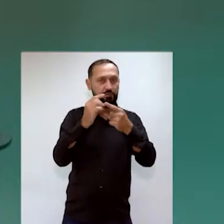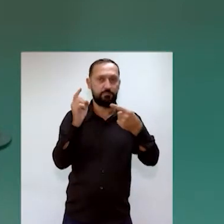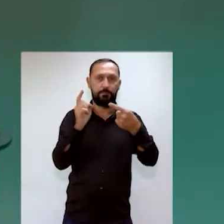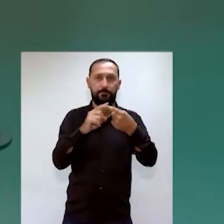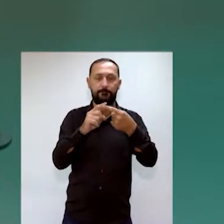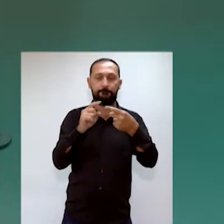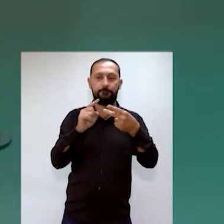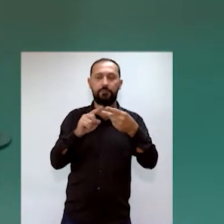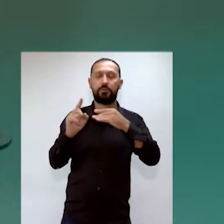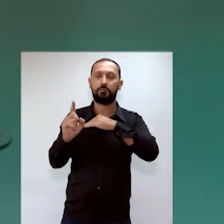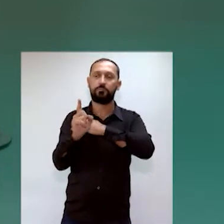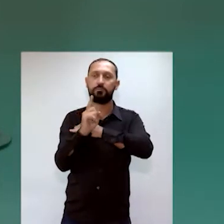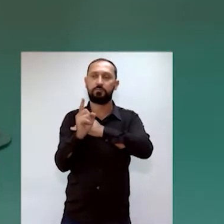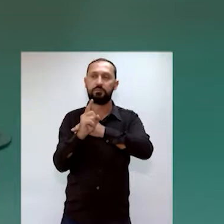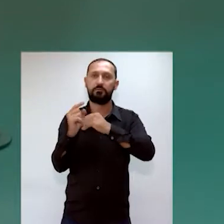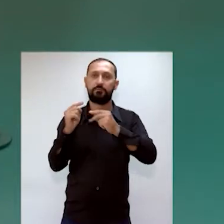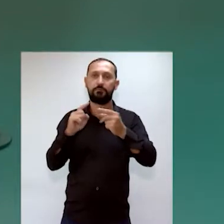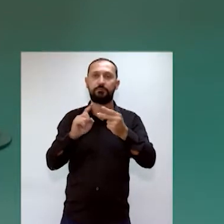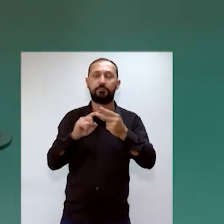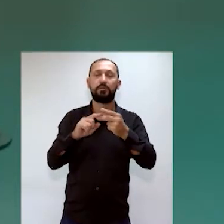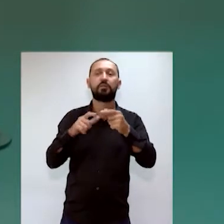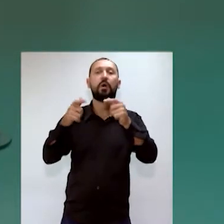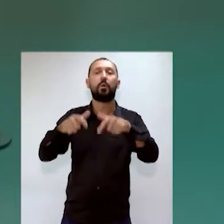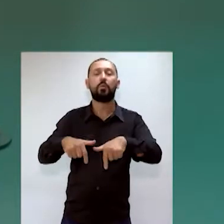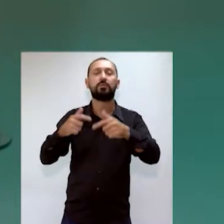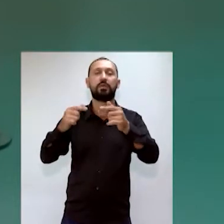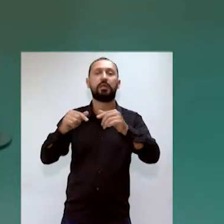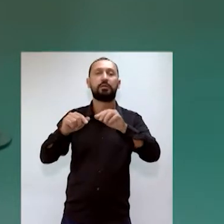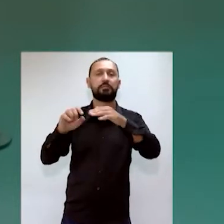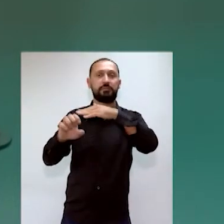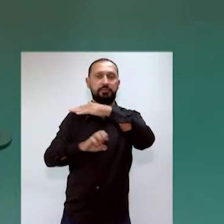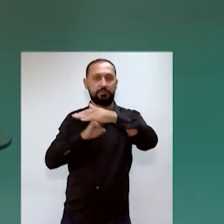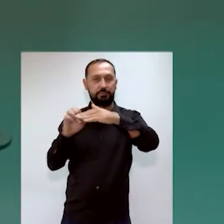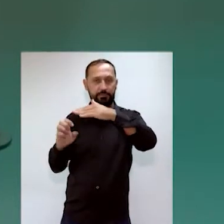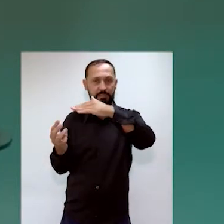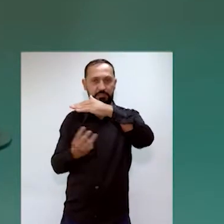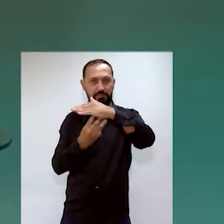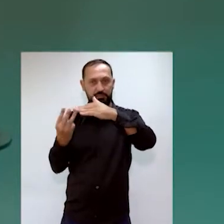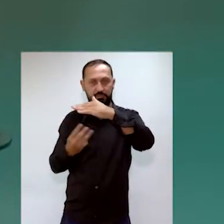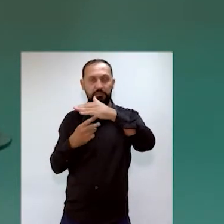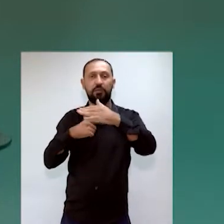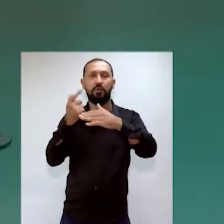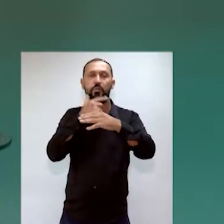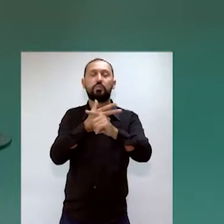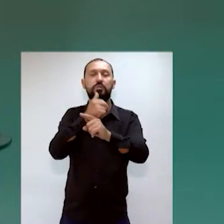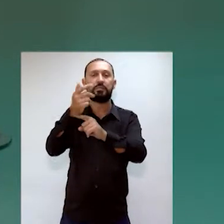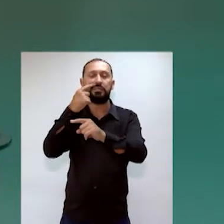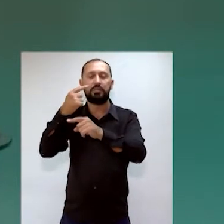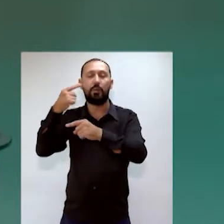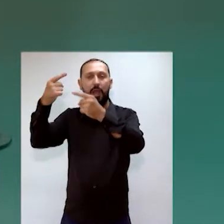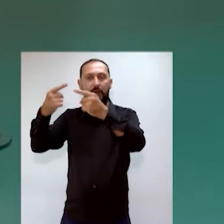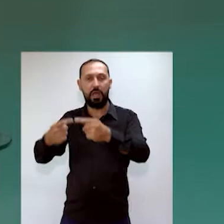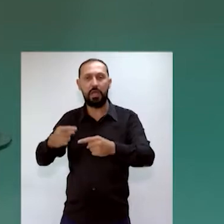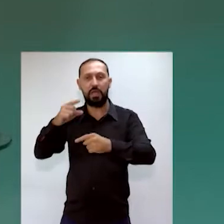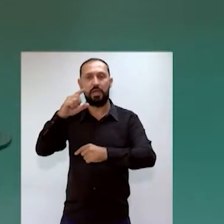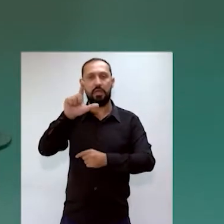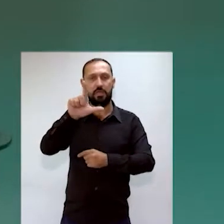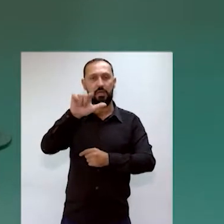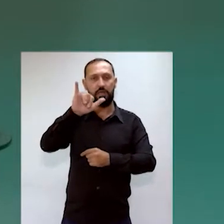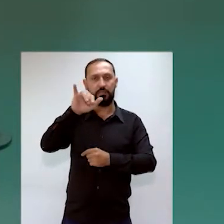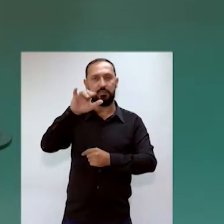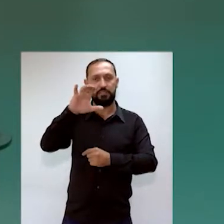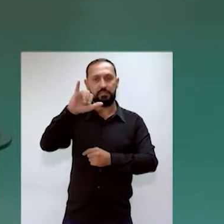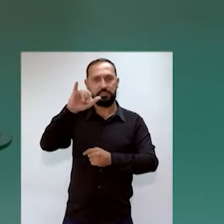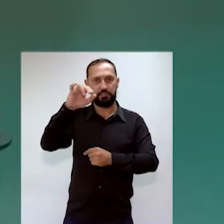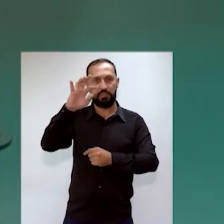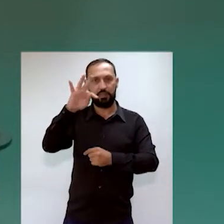UFGD. A prestadora de serviço são aquelas empresas terceirizadas que ganharam a licitação e têm o contrato